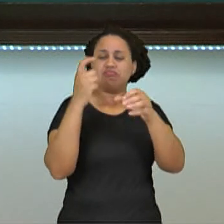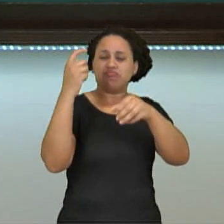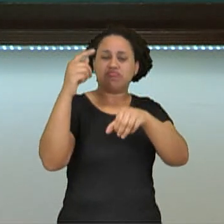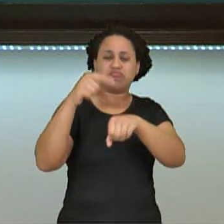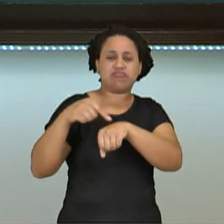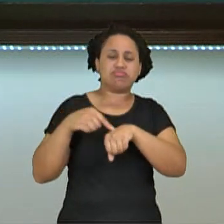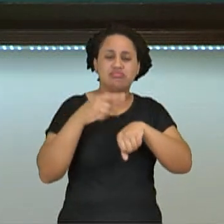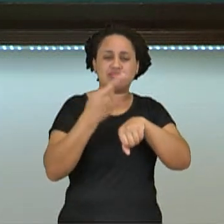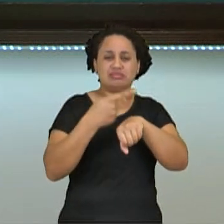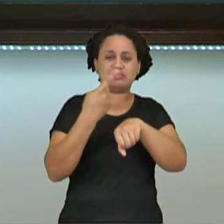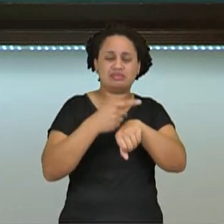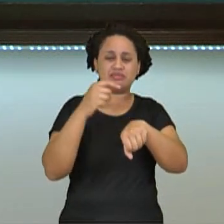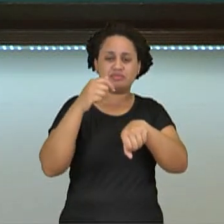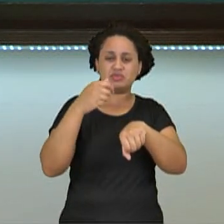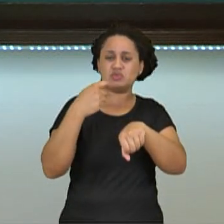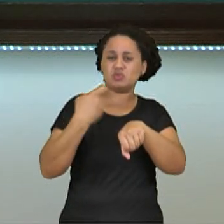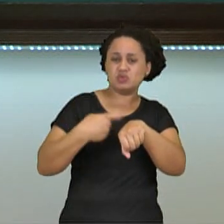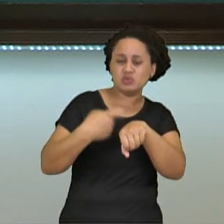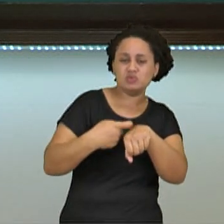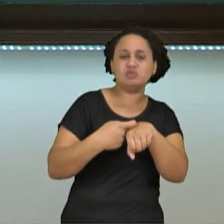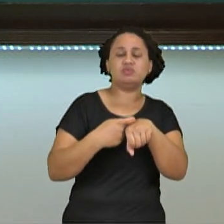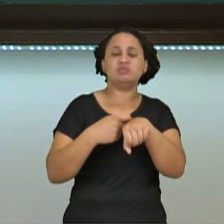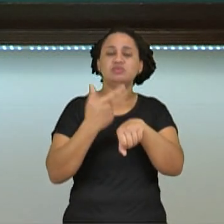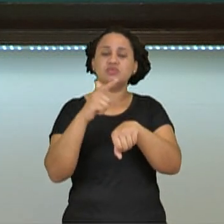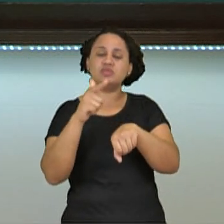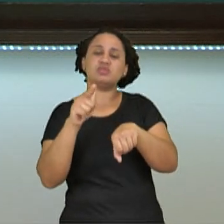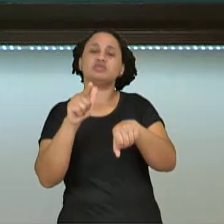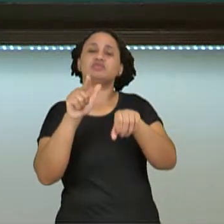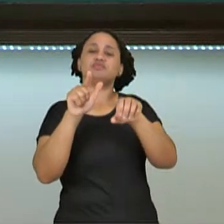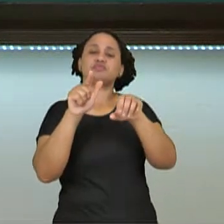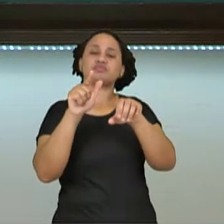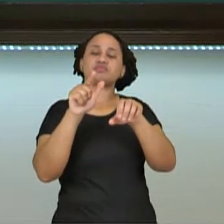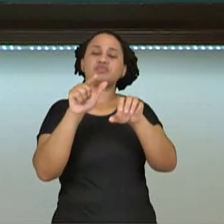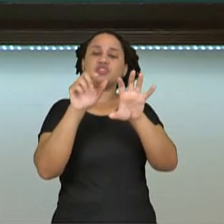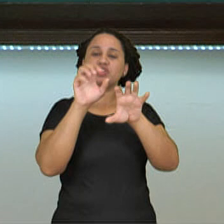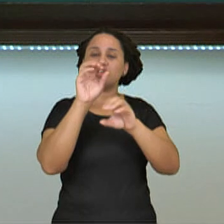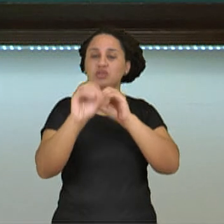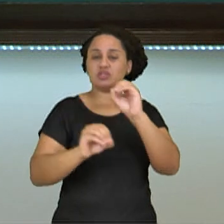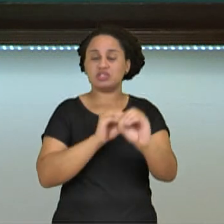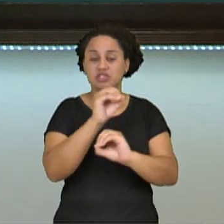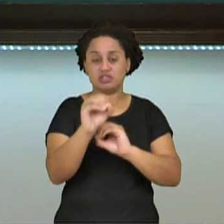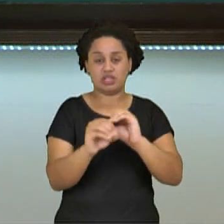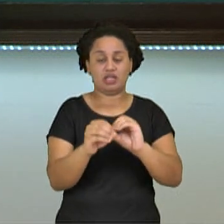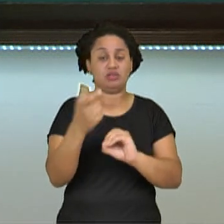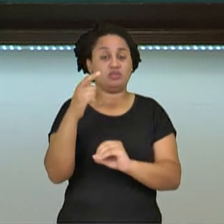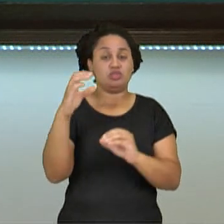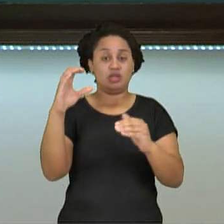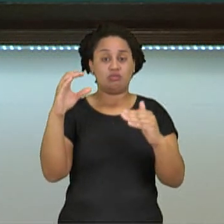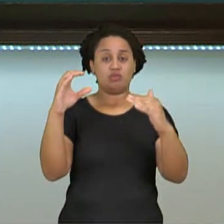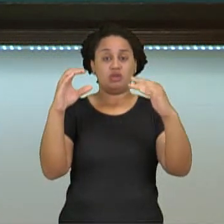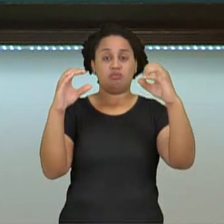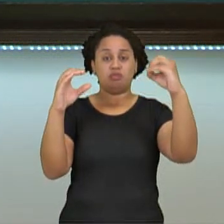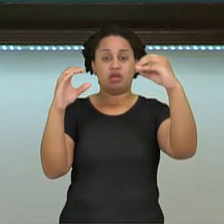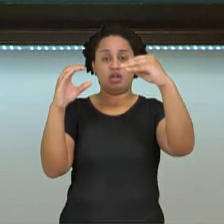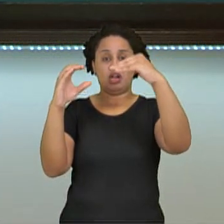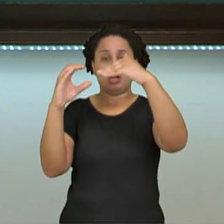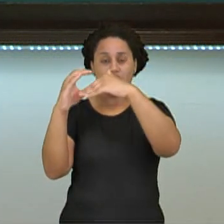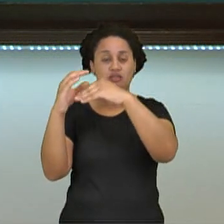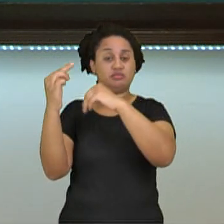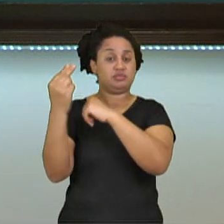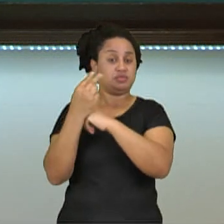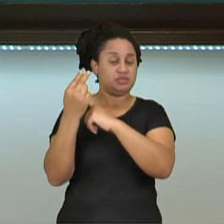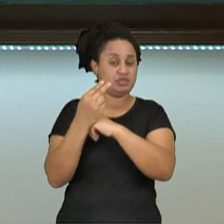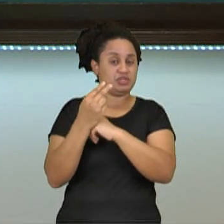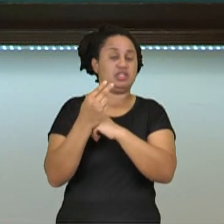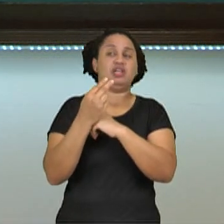sem oxigênio, sem a camada de ozônio, que é uma barreira, um escudo que nos protege dos raios